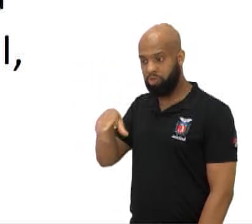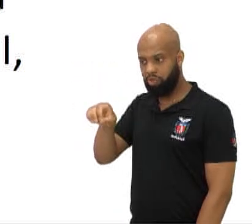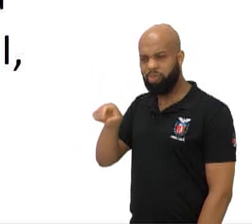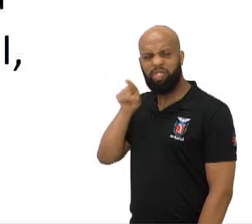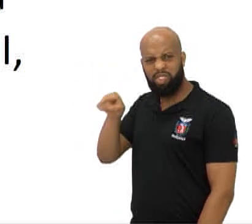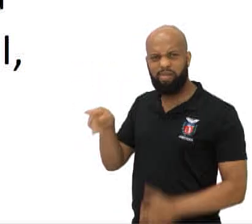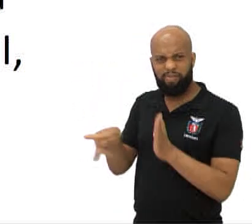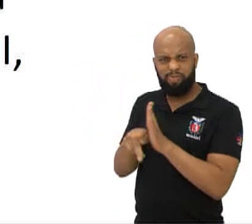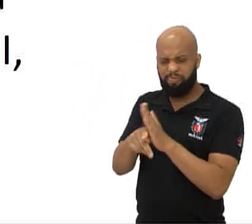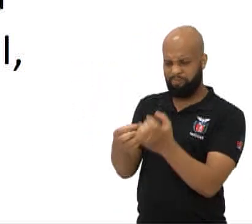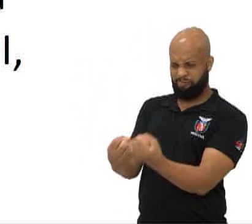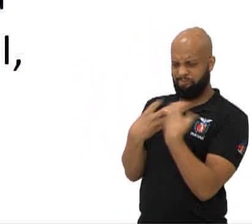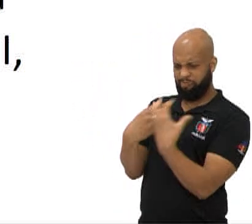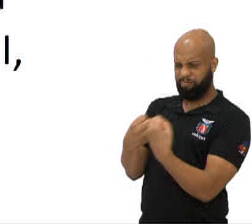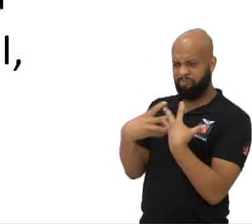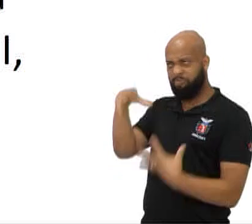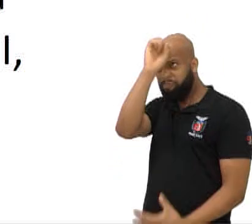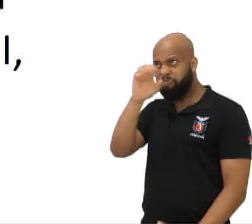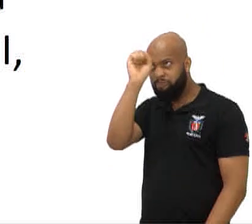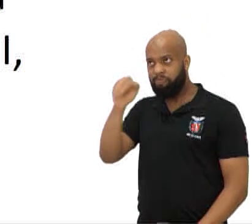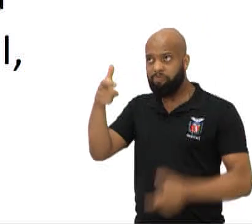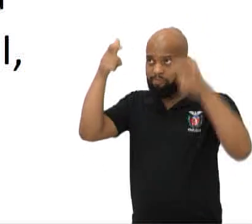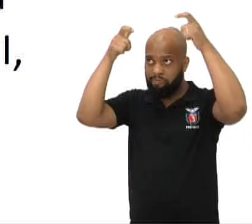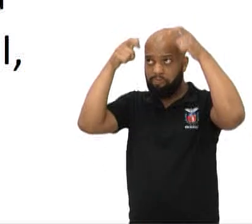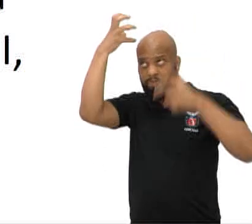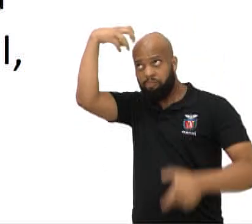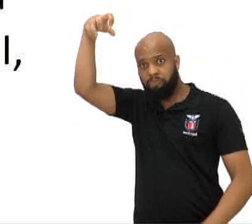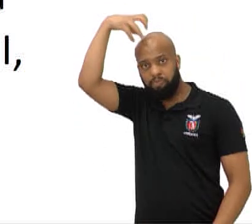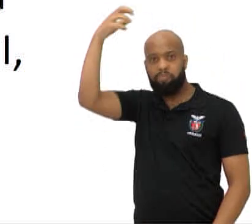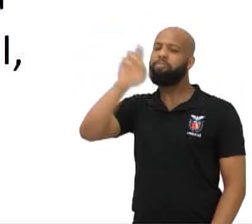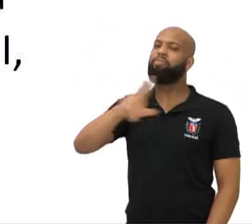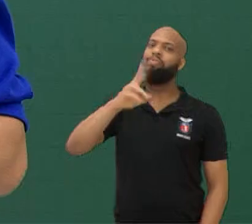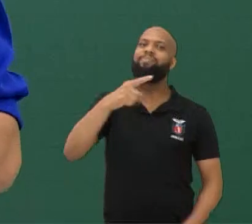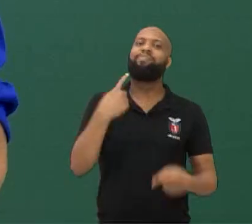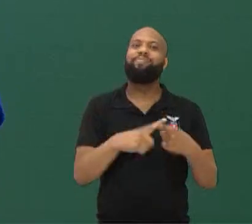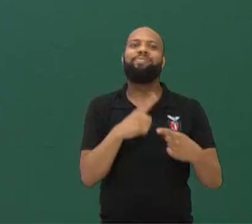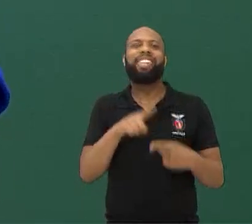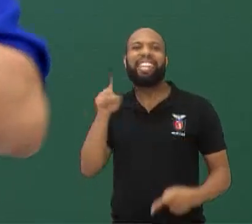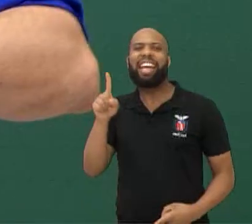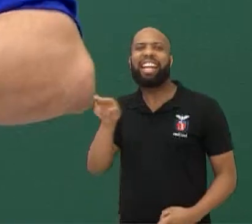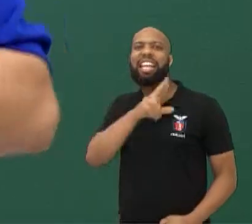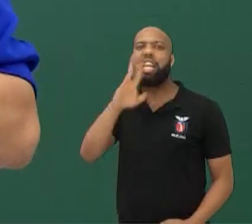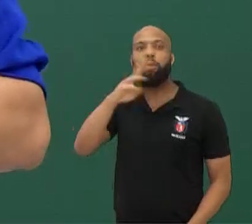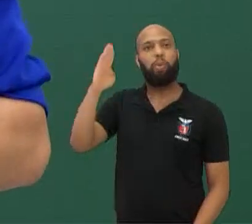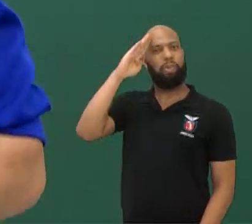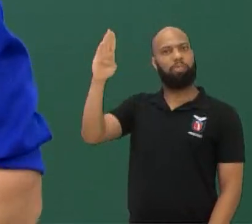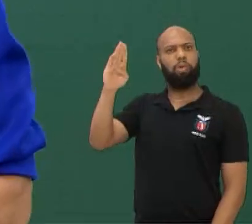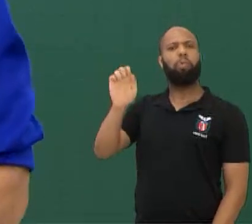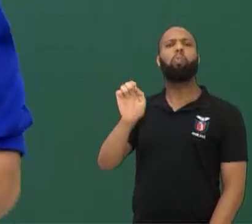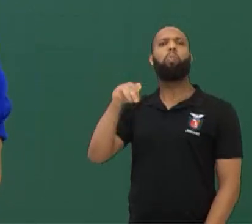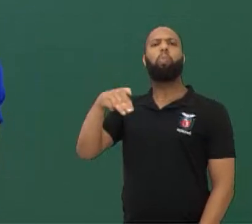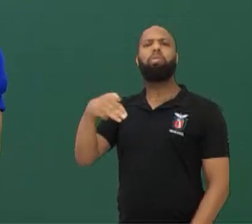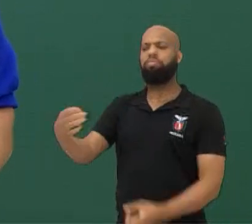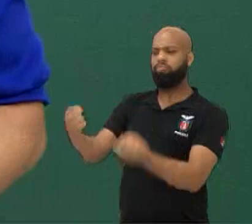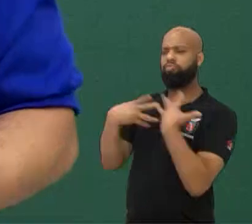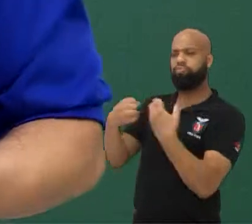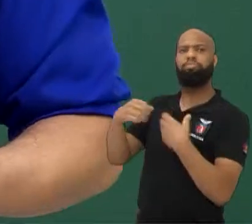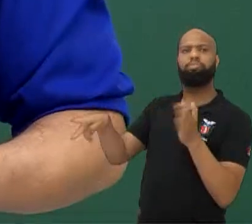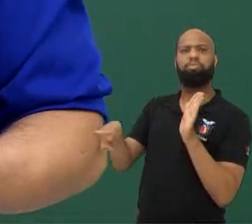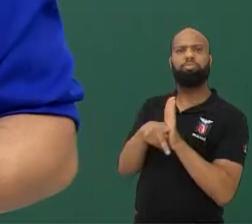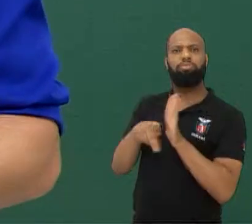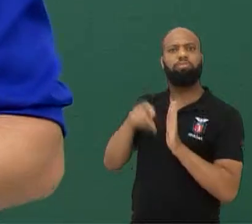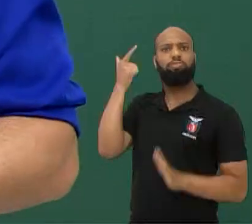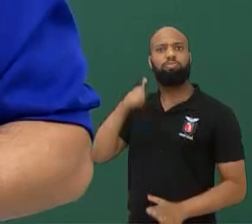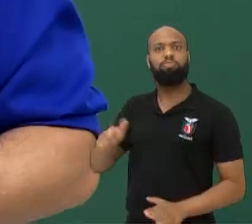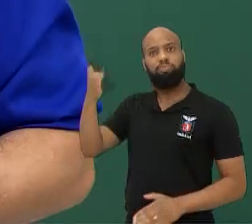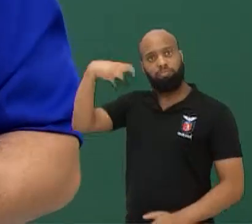rei, Rodrigo. Ele não era o cara, o primeiro na linha de sucessão. Ele era quem foi educado para ser rei foi o irmão